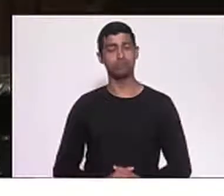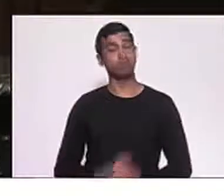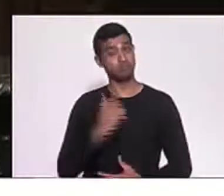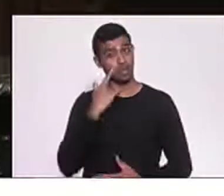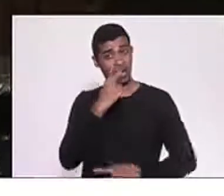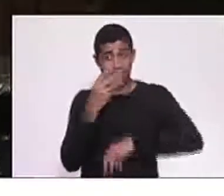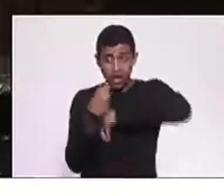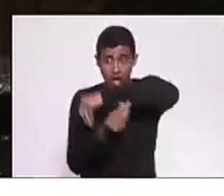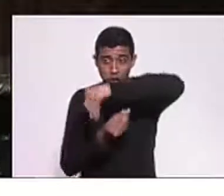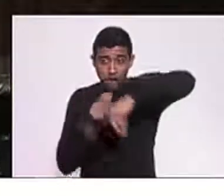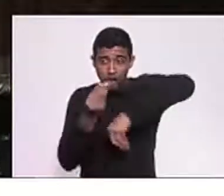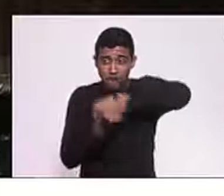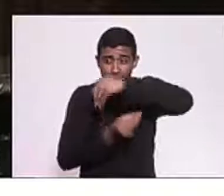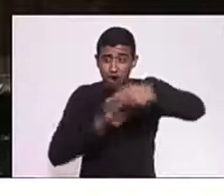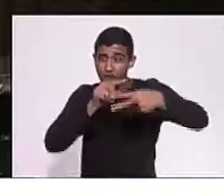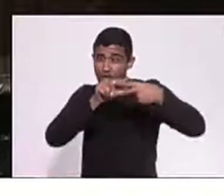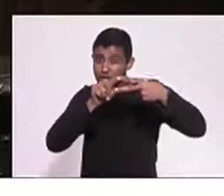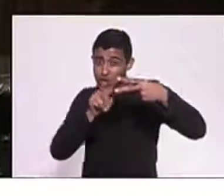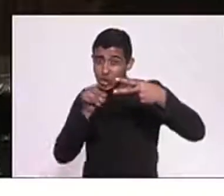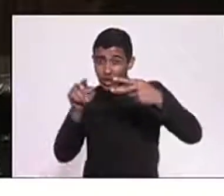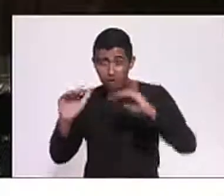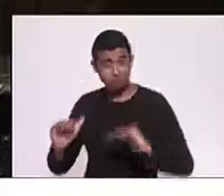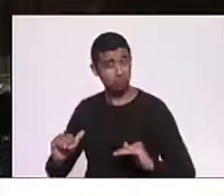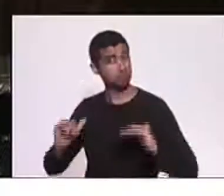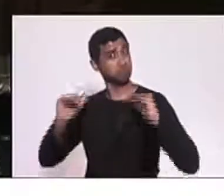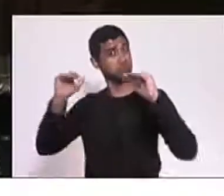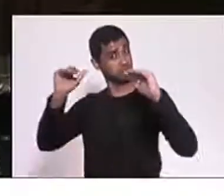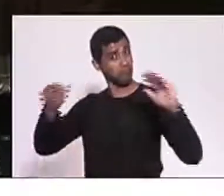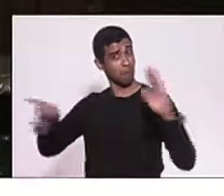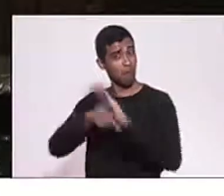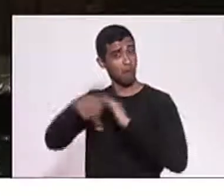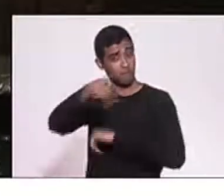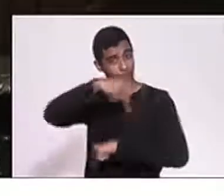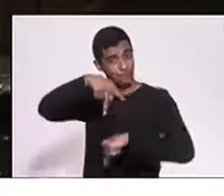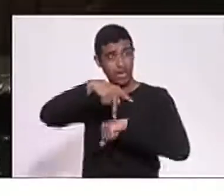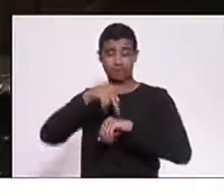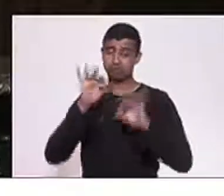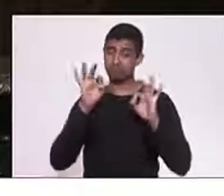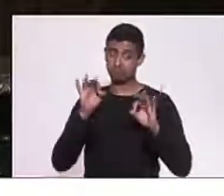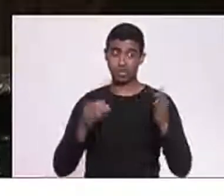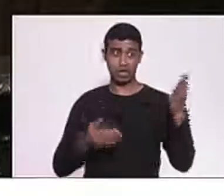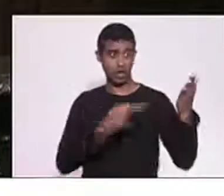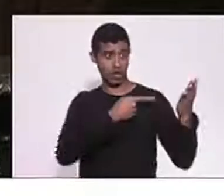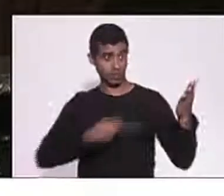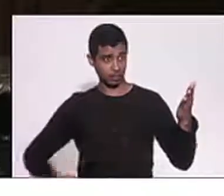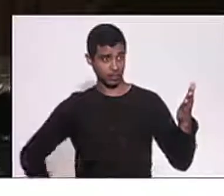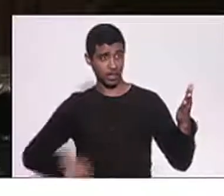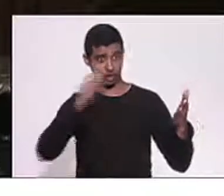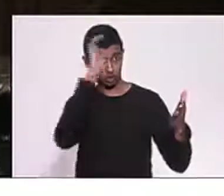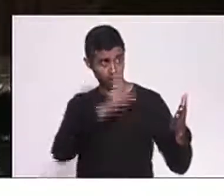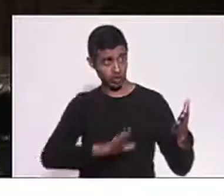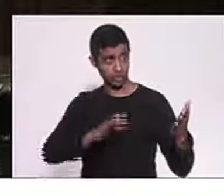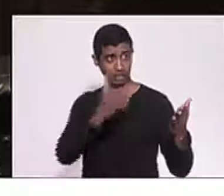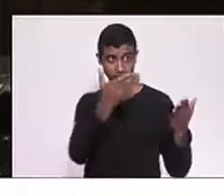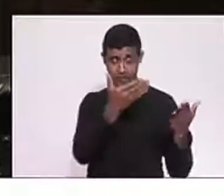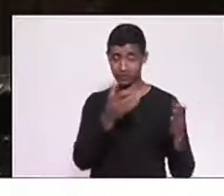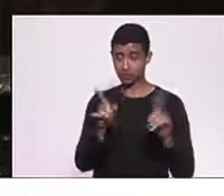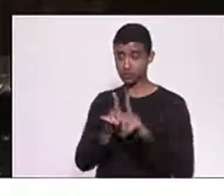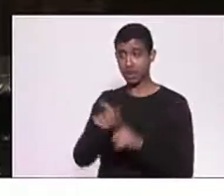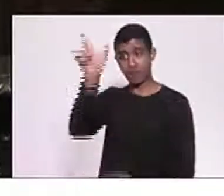envolve duas grandes autoridades do país, o presidente da República